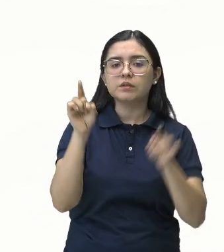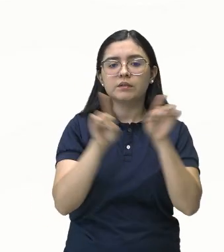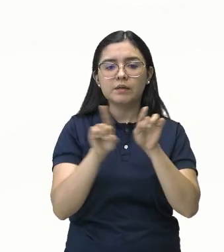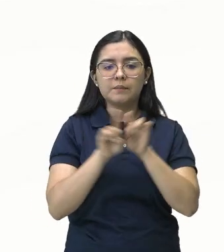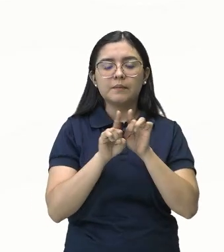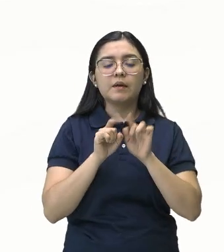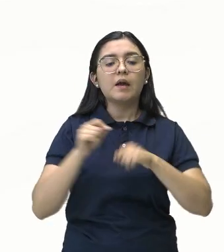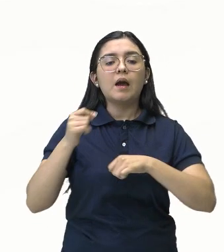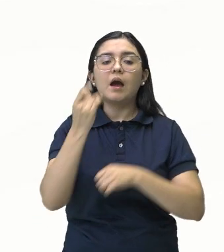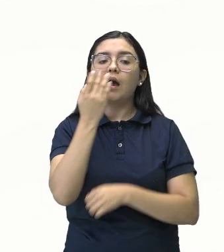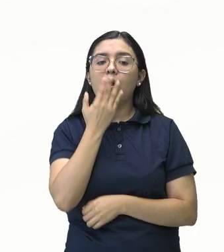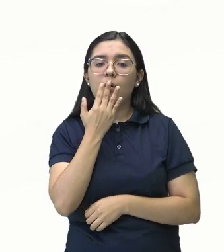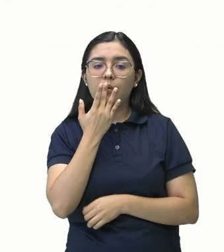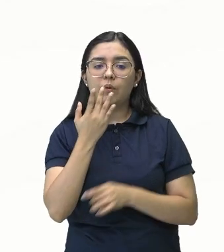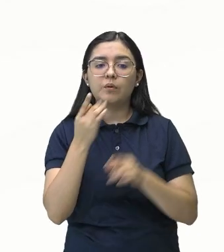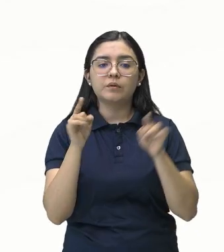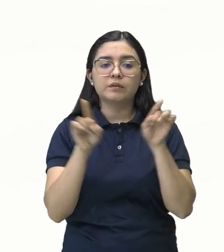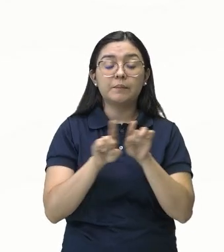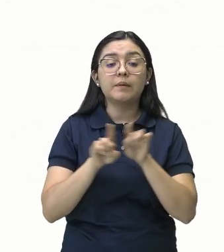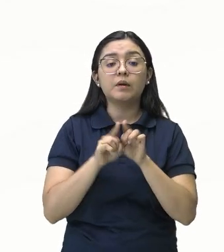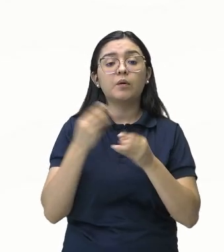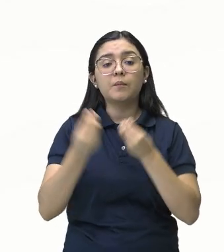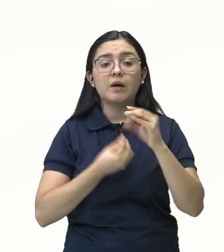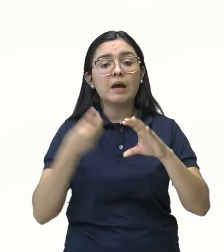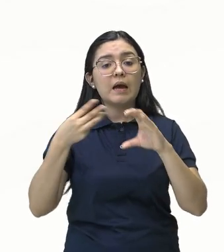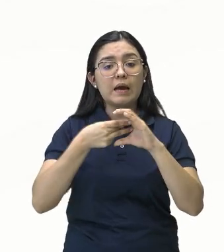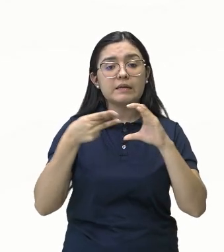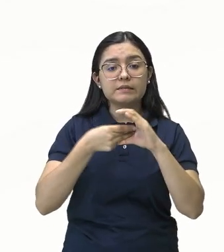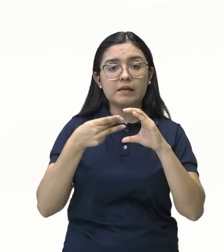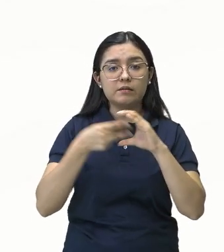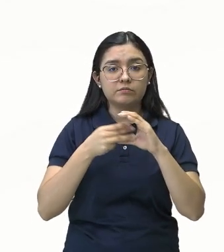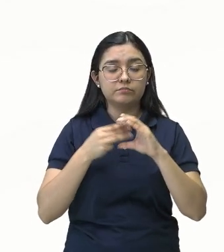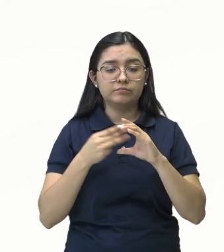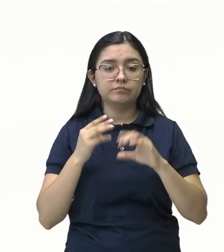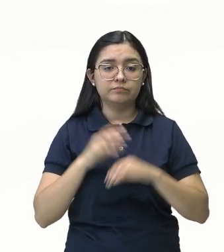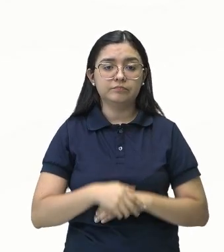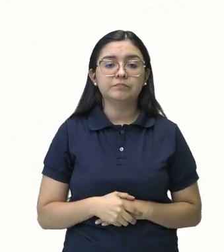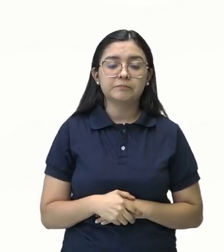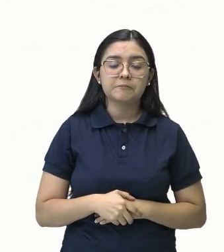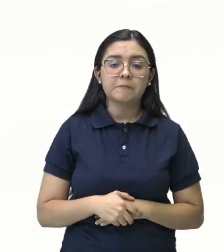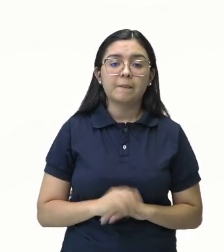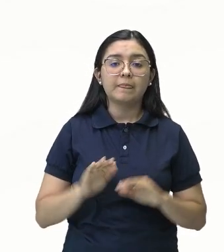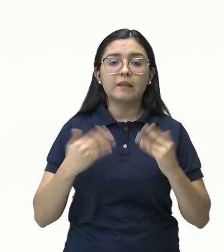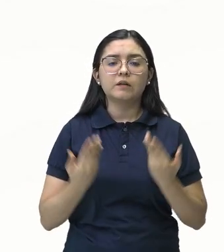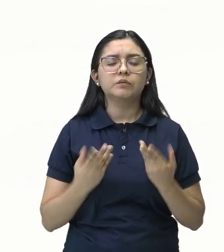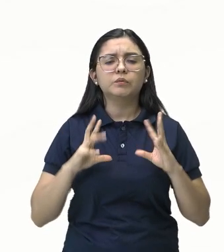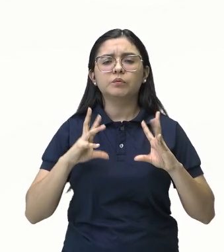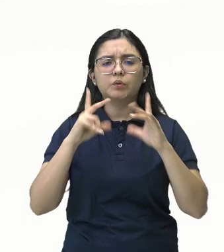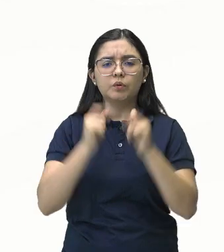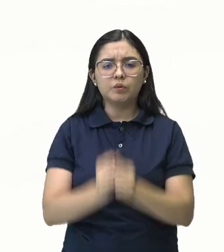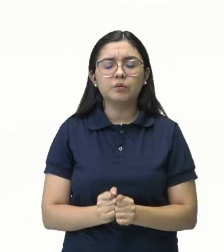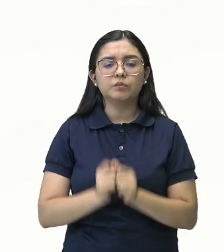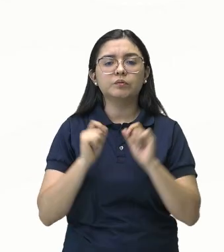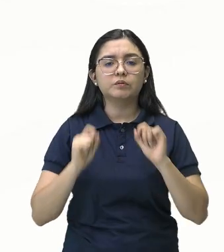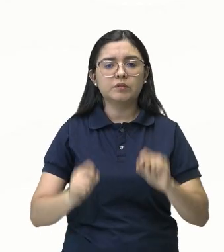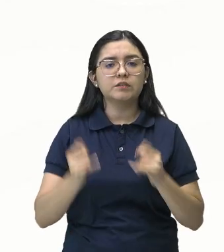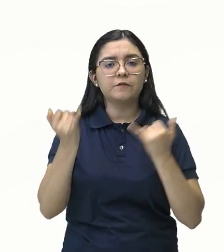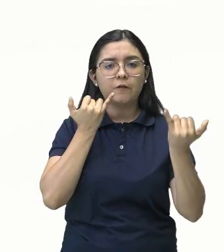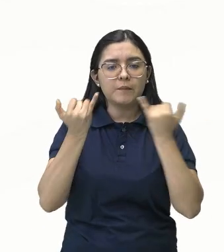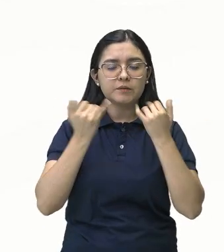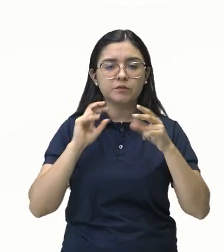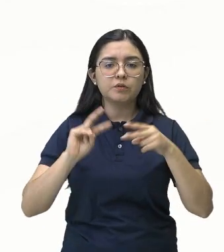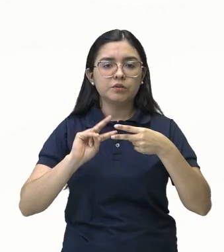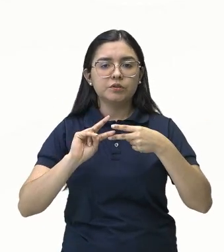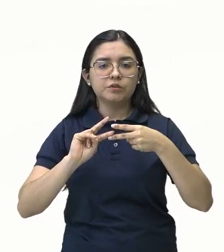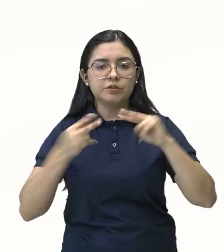até até como as células devem funcionar. Então, todo o material genético, por exemplo, no